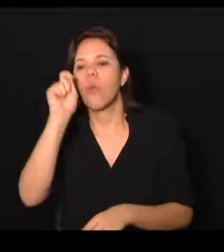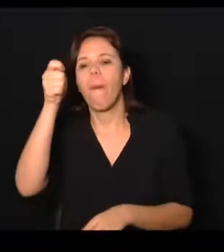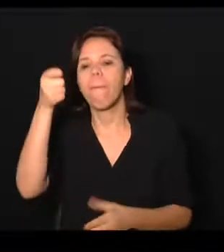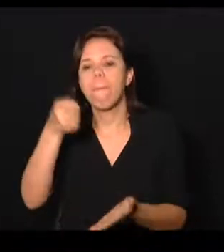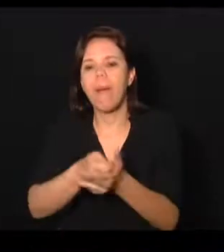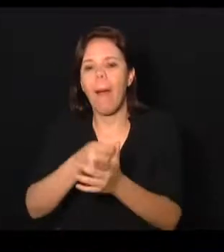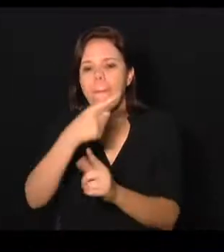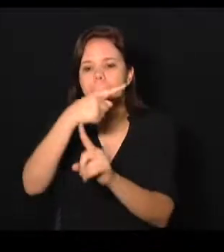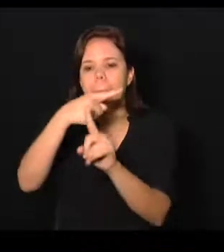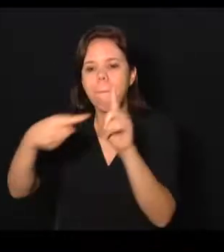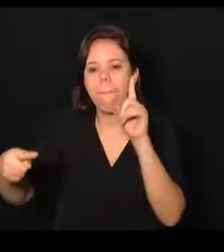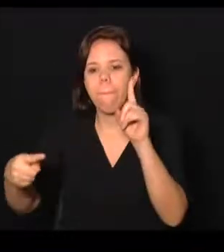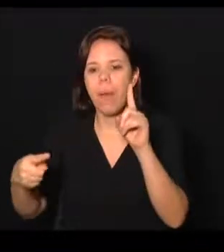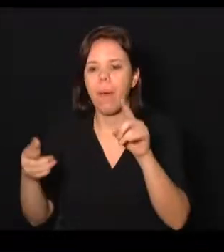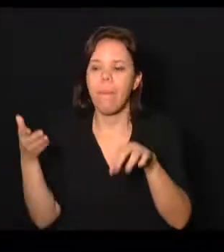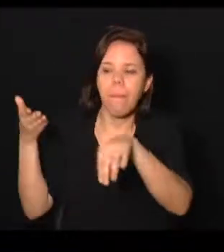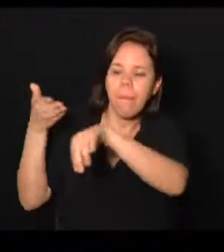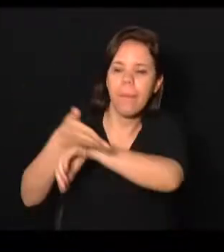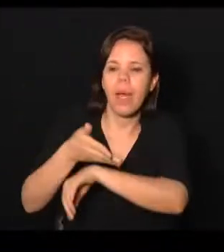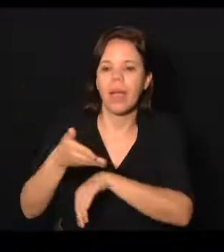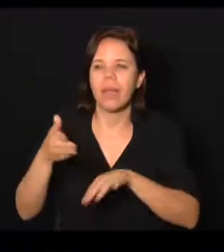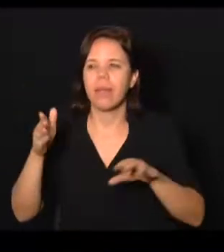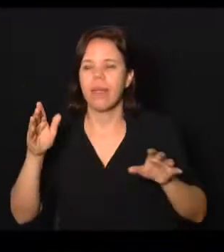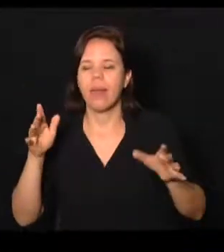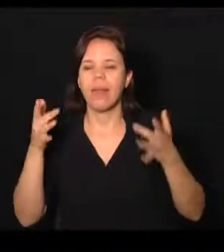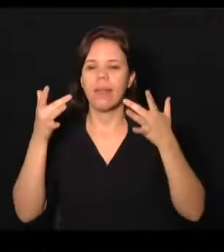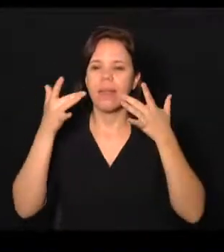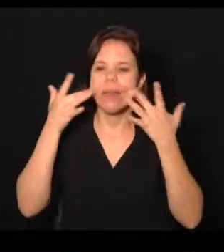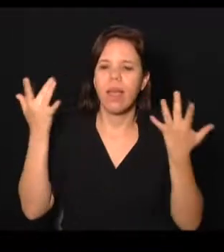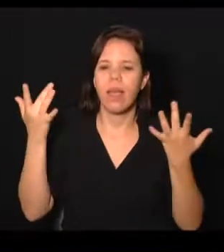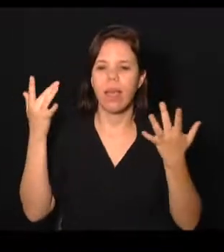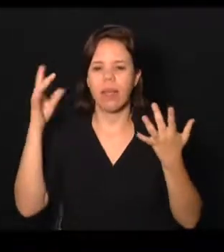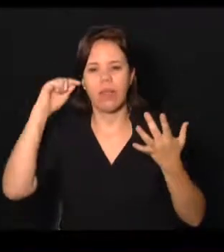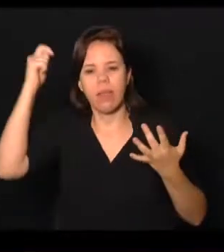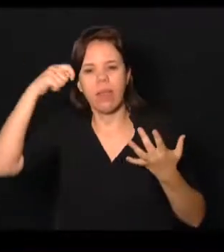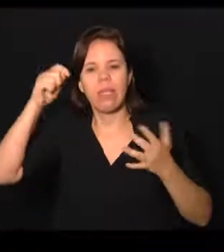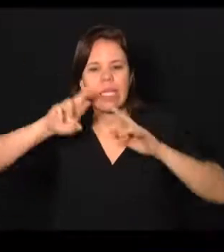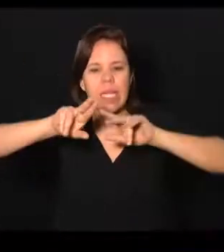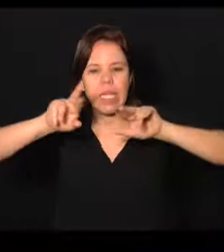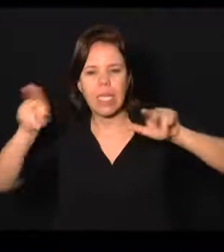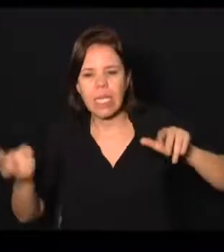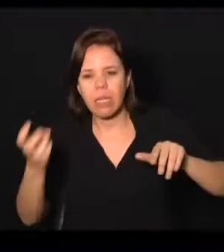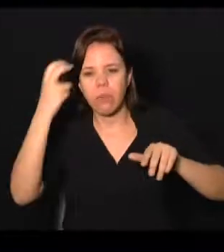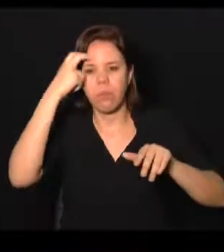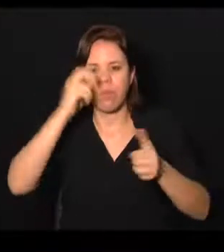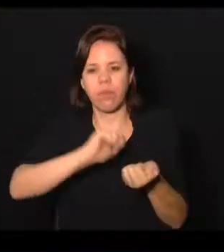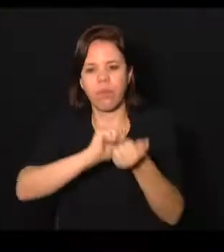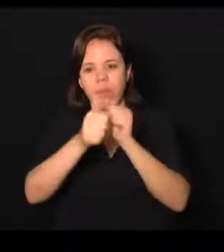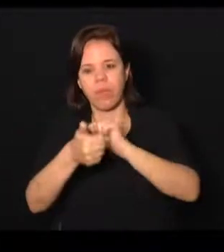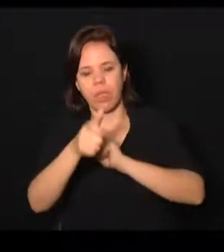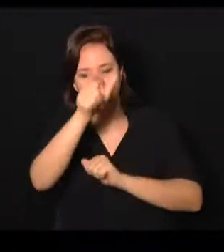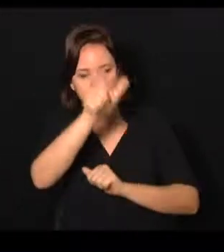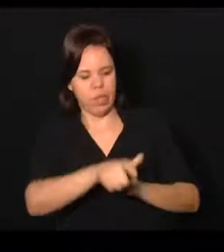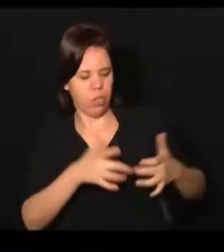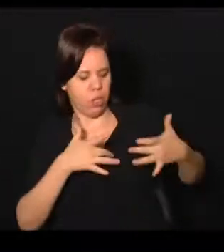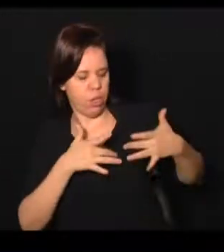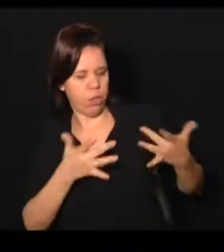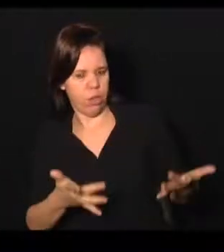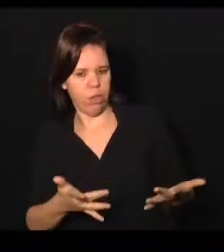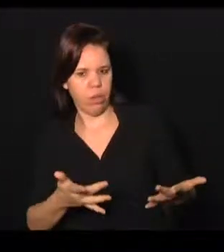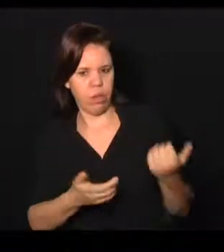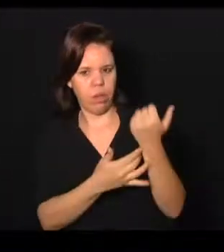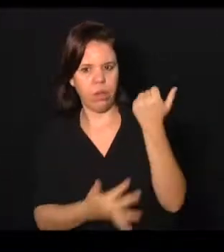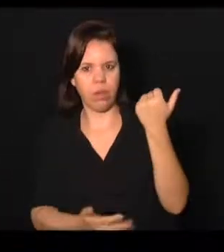em espetáculos artístico, cultural, e inclusive eventos esportivos para os doadores regulares de